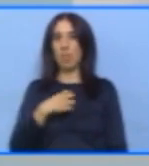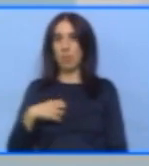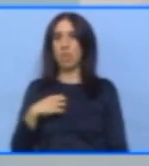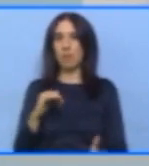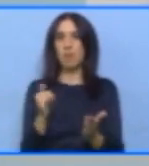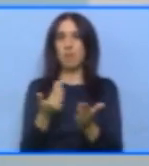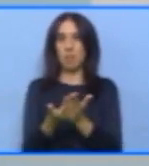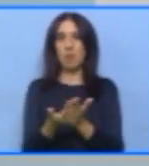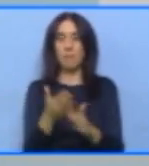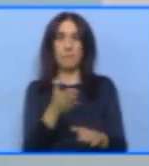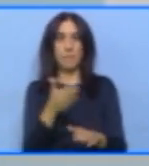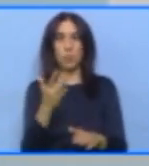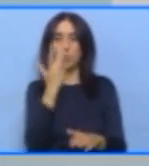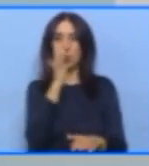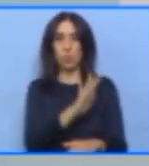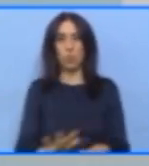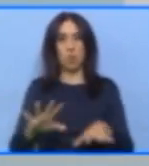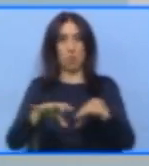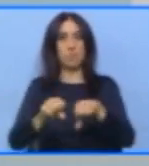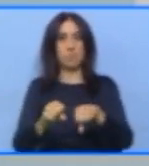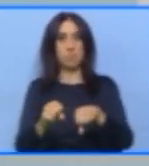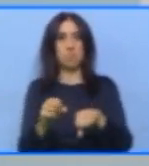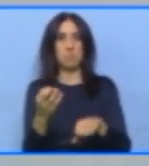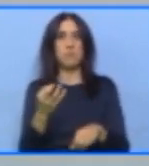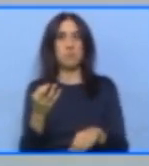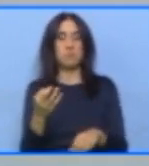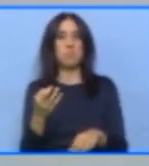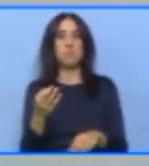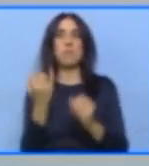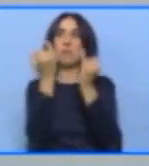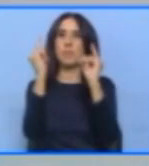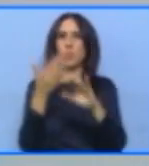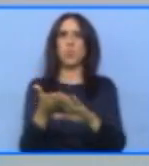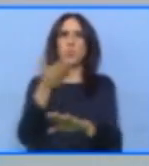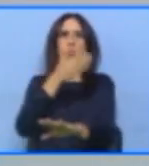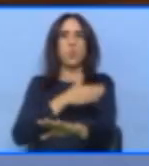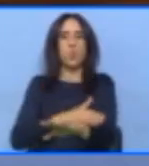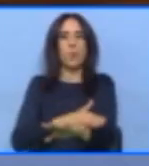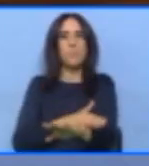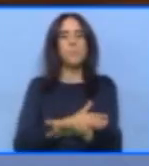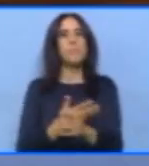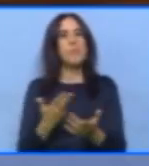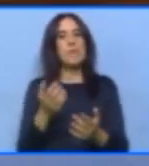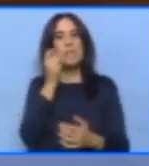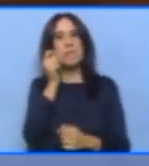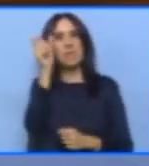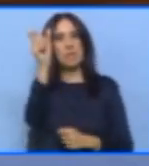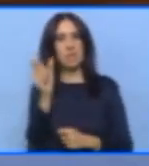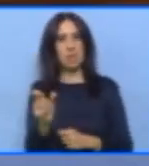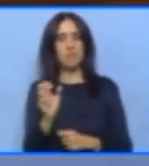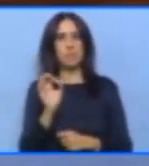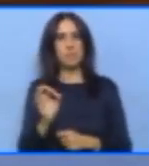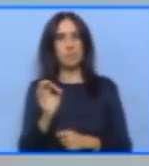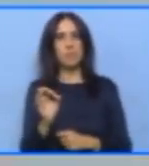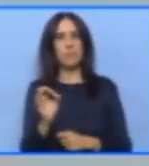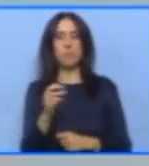de colonial, estamos ainda muito antes da independência, e ali foi nitidamente